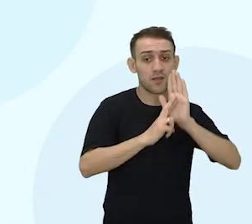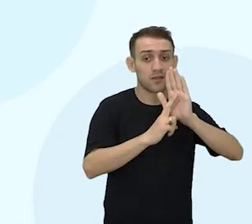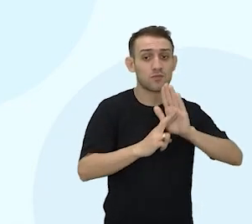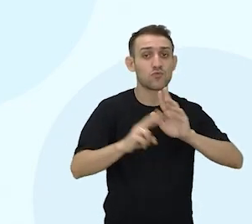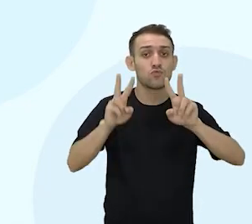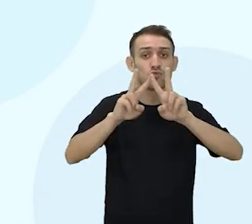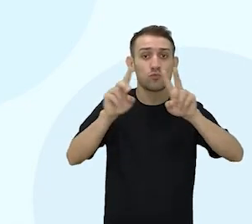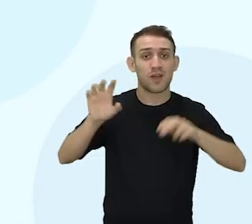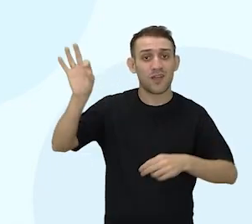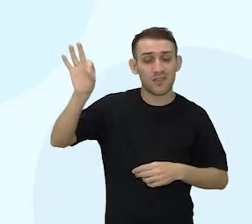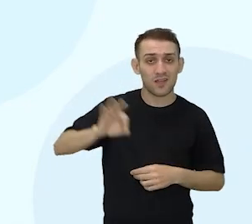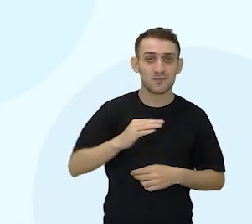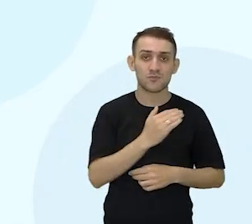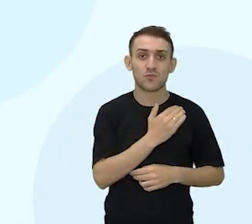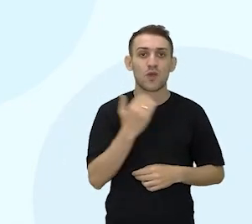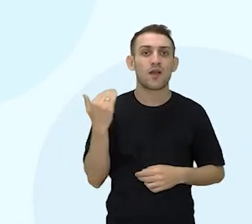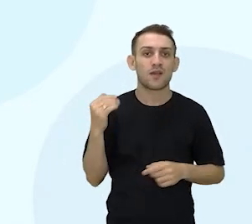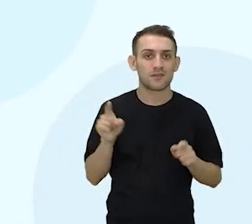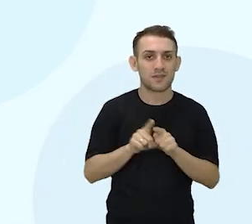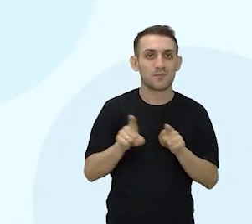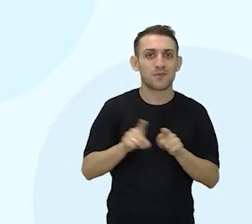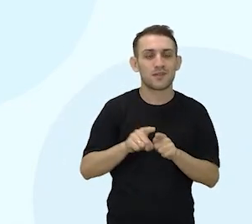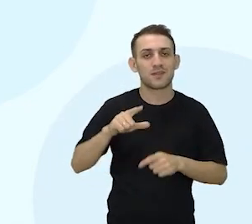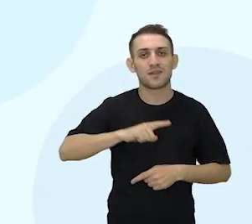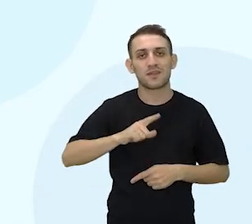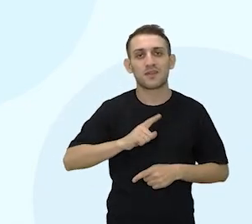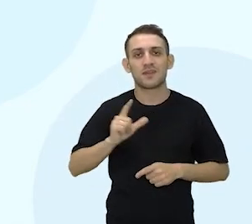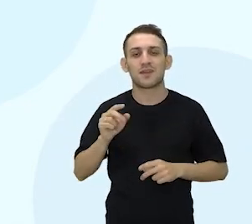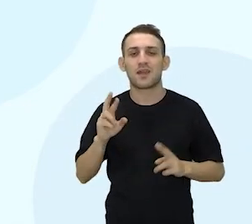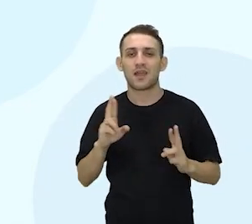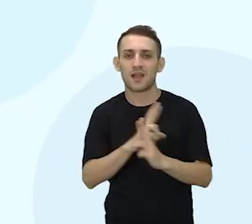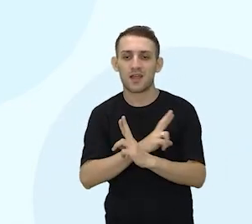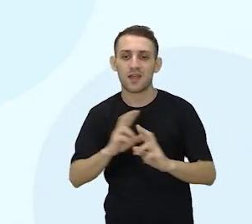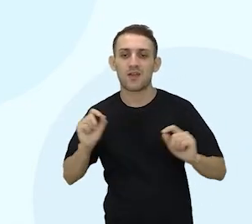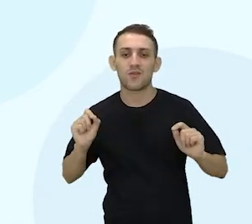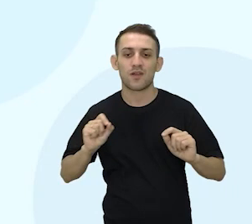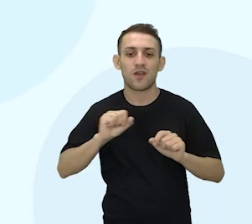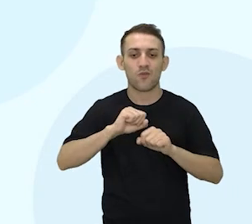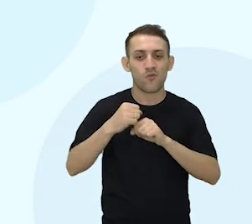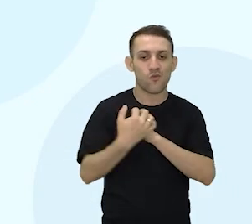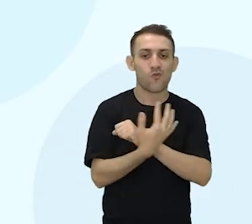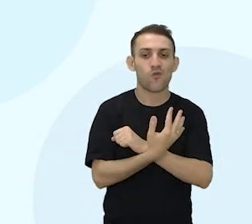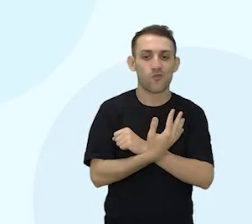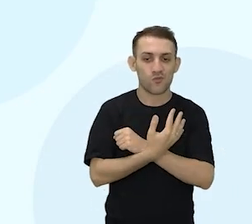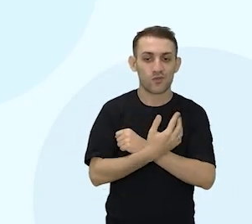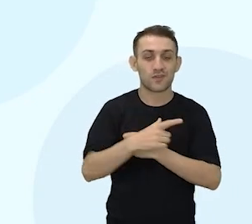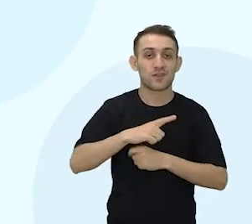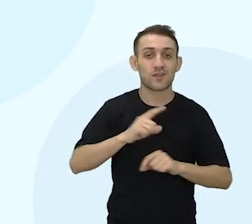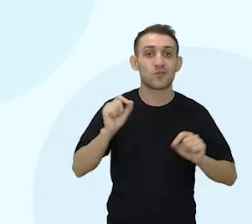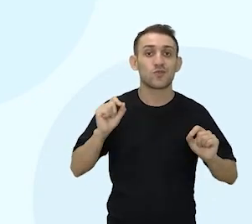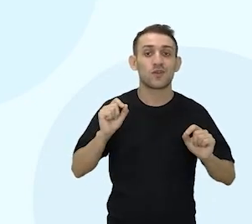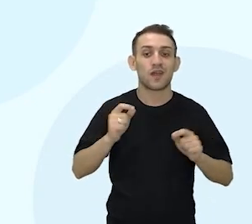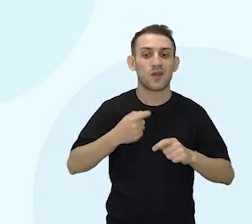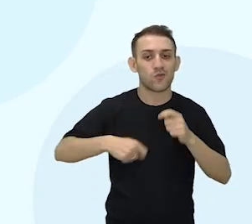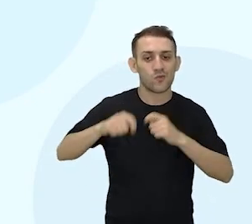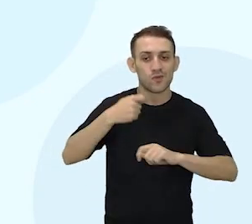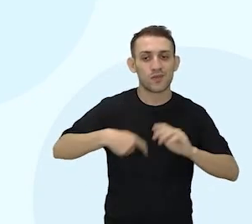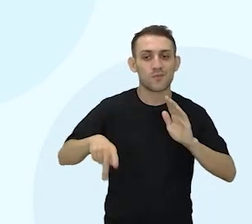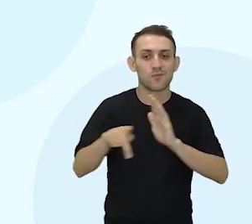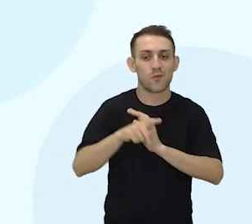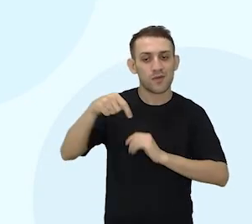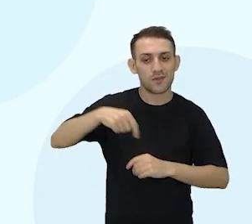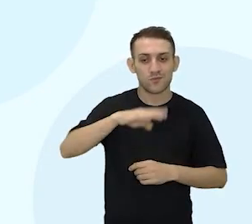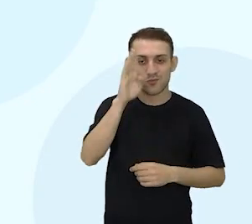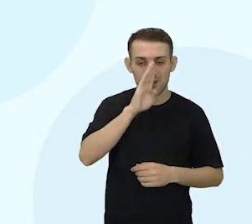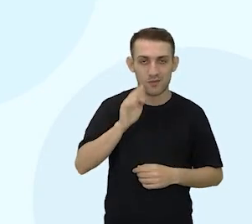taxa de mortalidade, no caso da mortalidade relativa à Covid-19, em relação aí à economia e às finanças do Brasil.